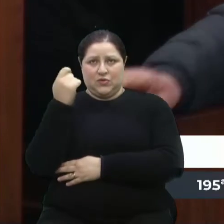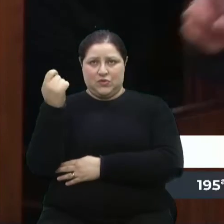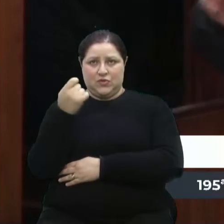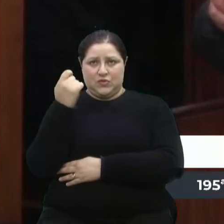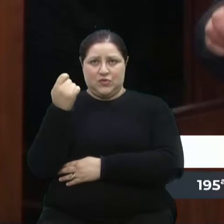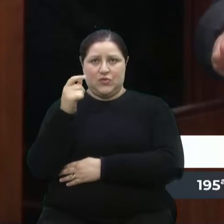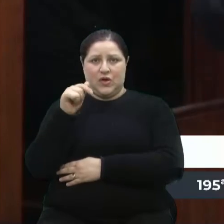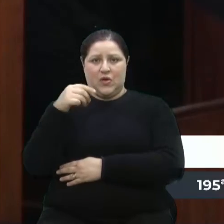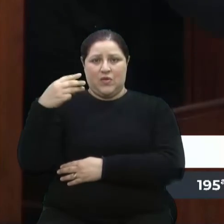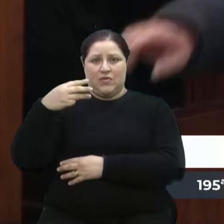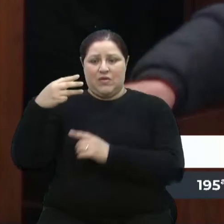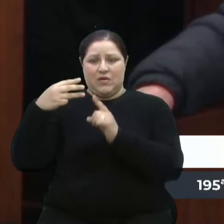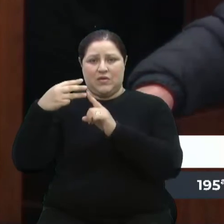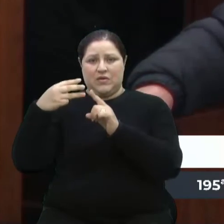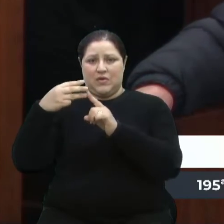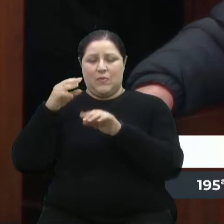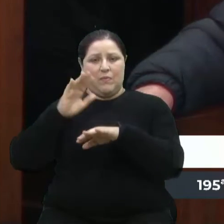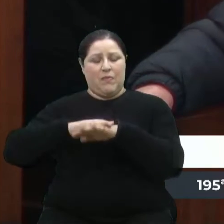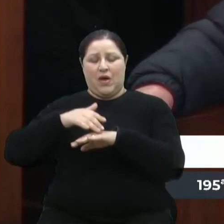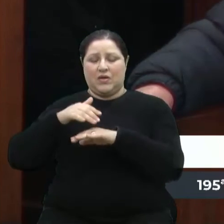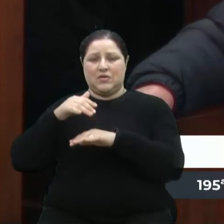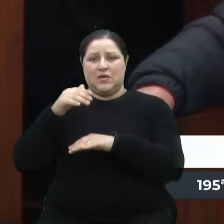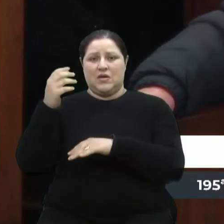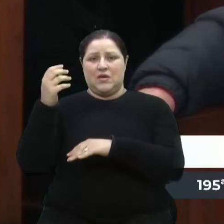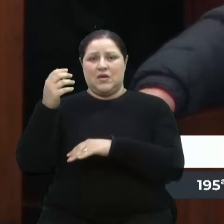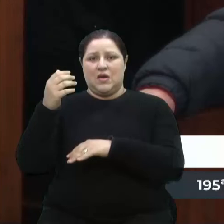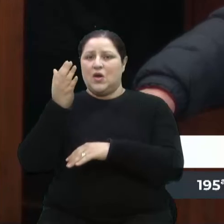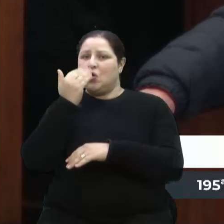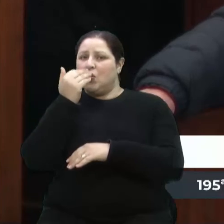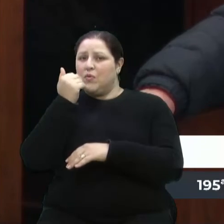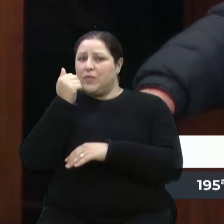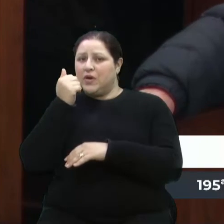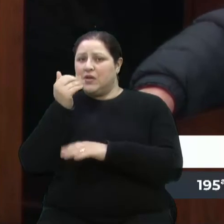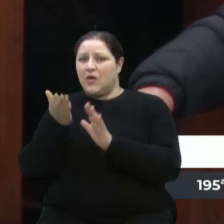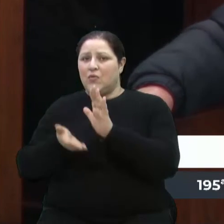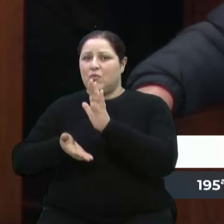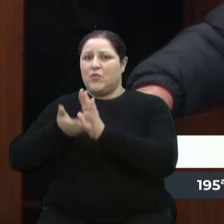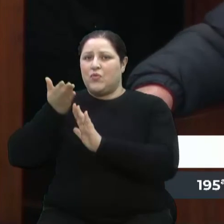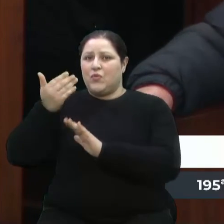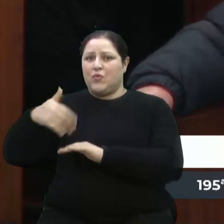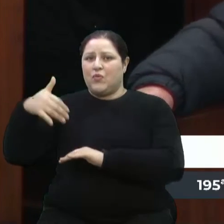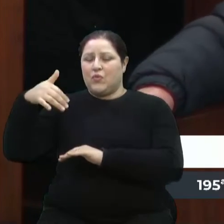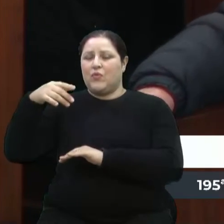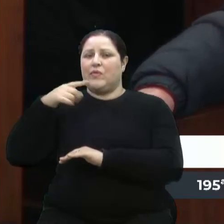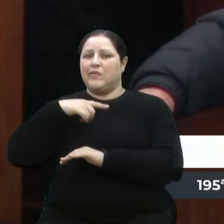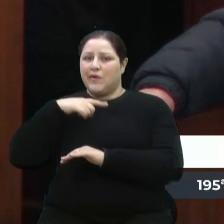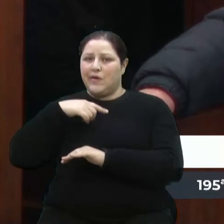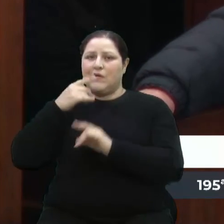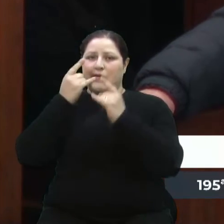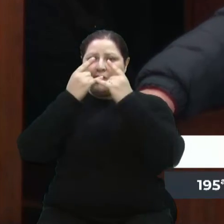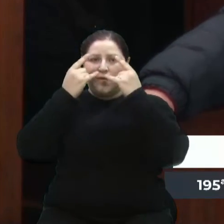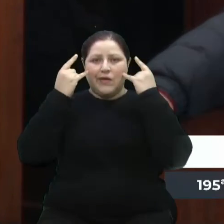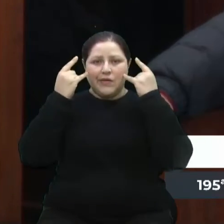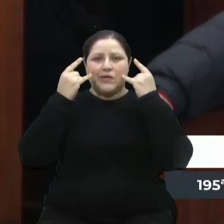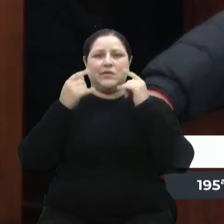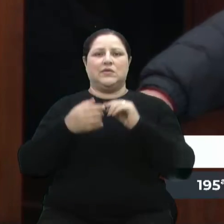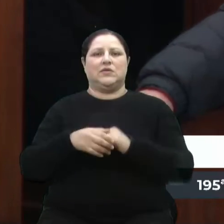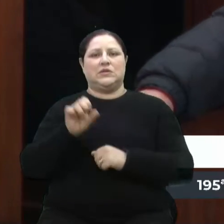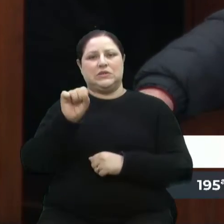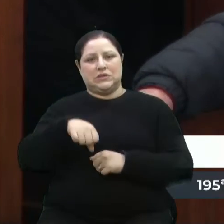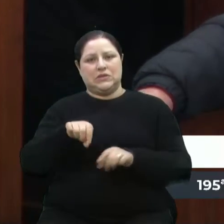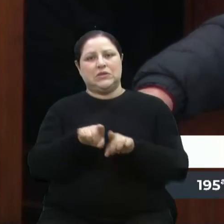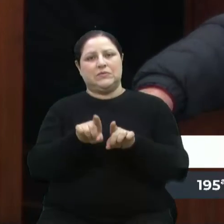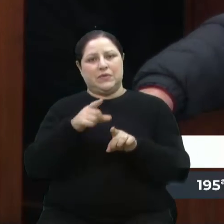é o terceiro que mais aumentou o valor da cesta básica. Então, tem ganância por aí também. Tem ganância